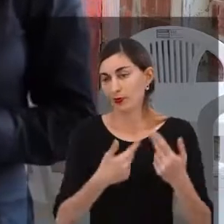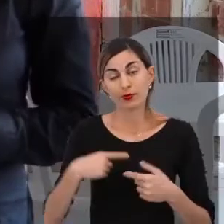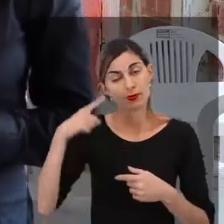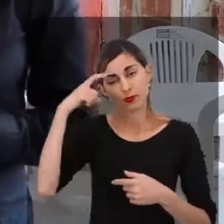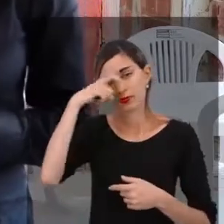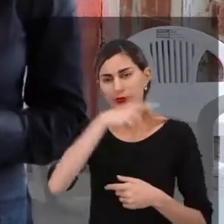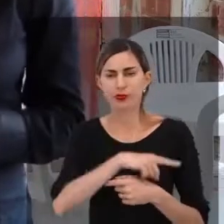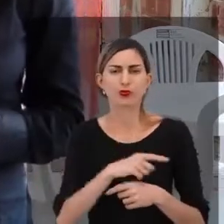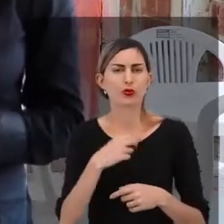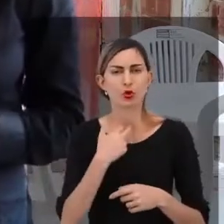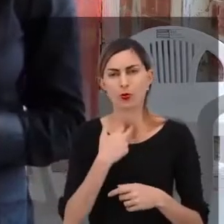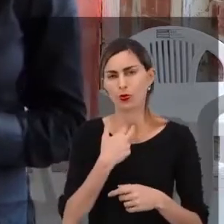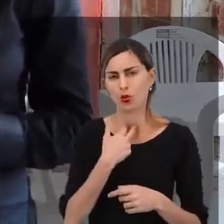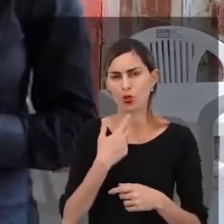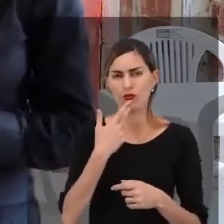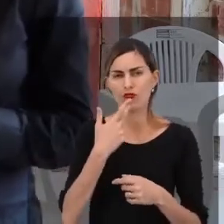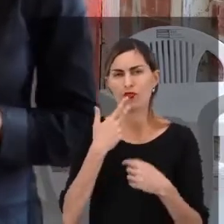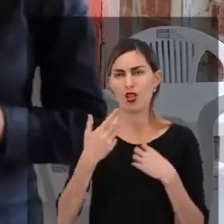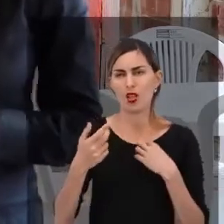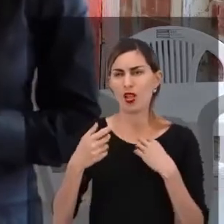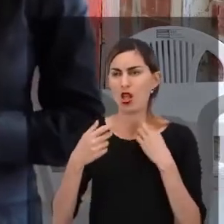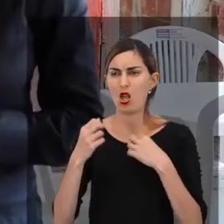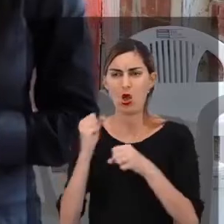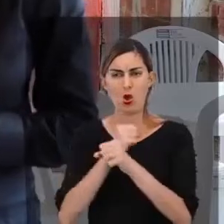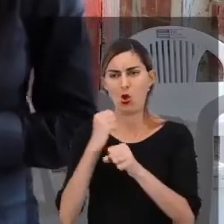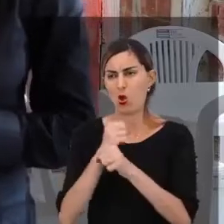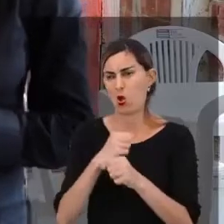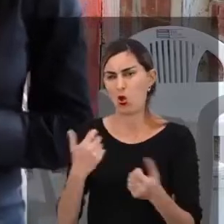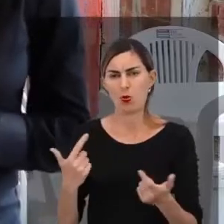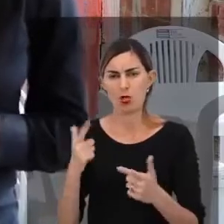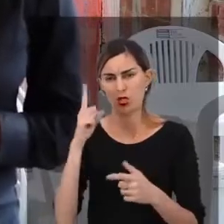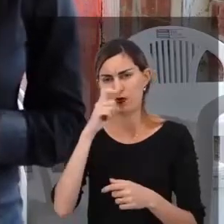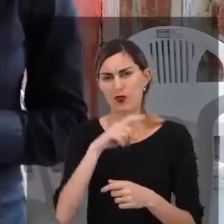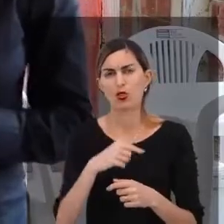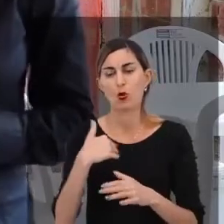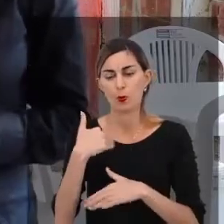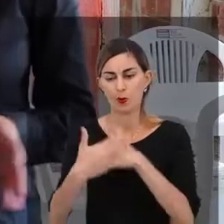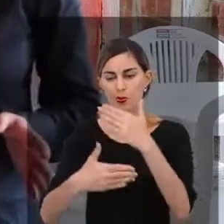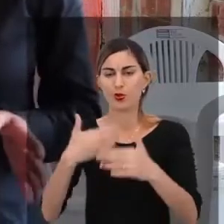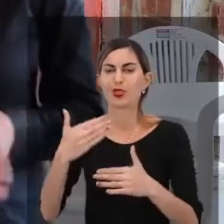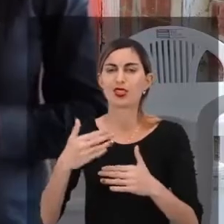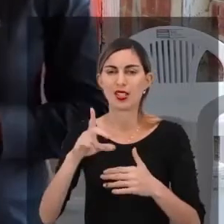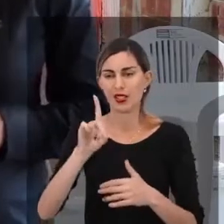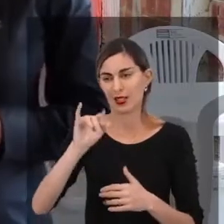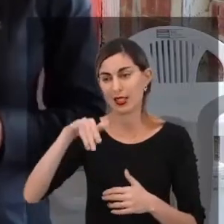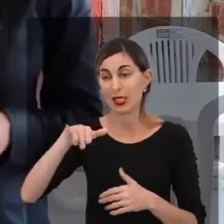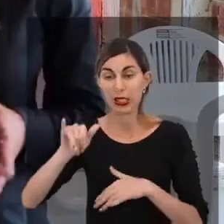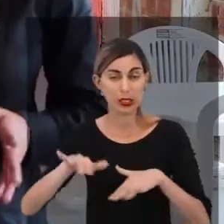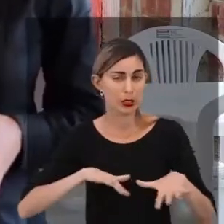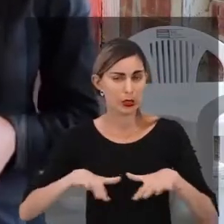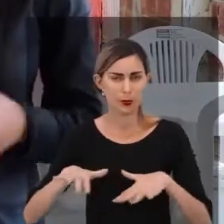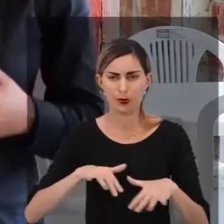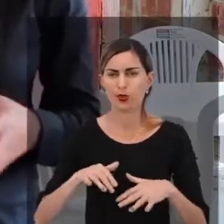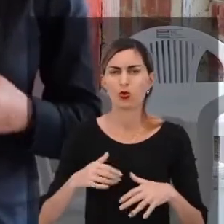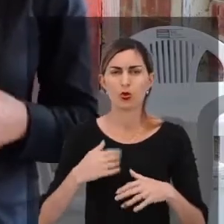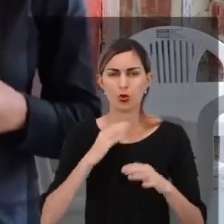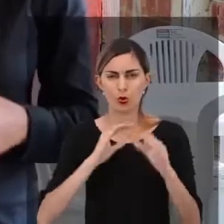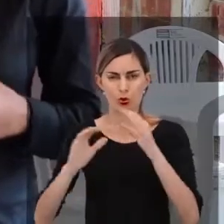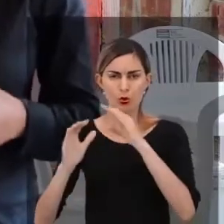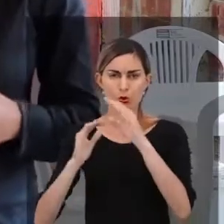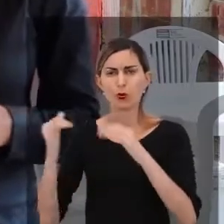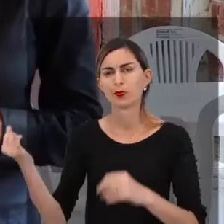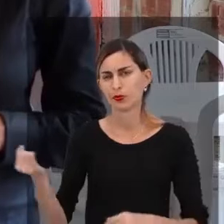temos dificuldades, mas a gente não pode dizer que a obra não tem solução. É um processo dinâmico, obra, né? Mas que